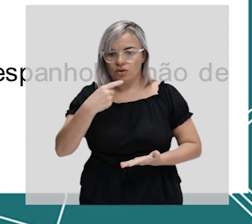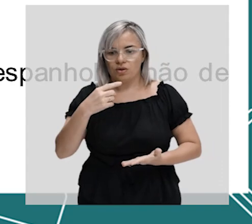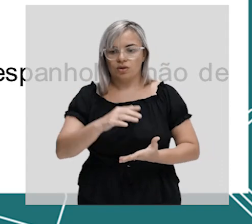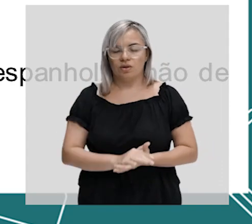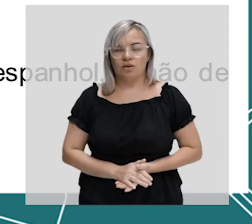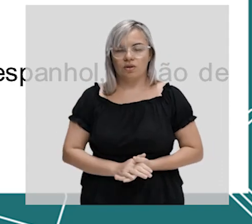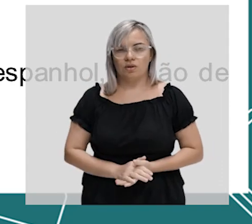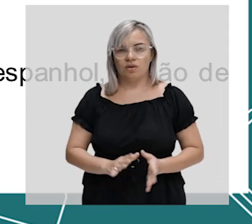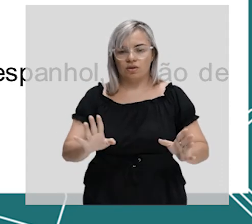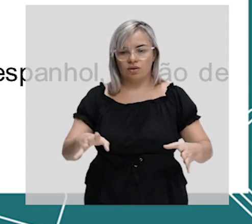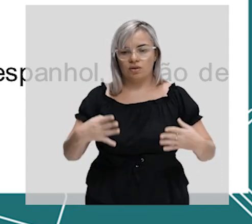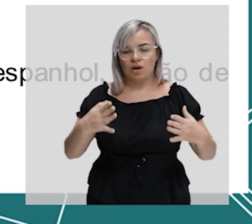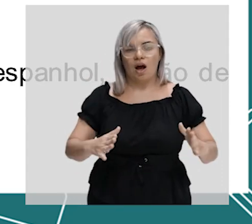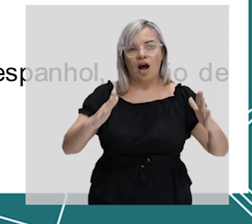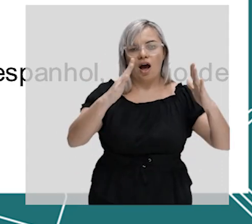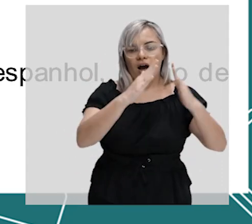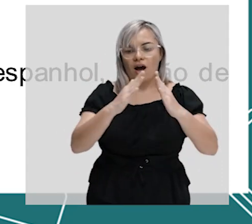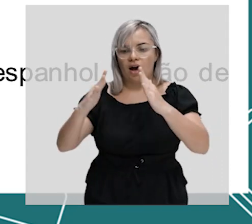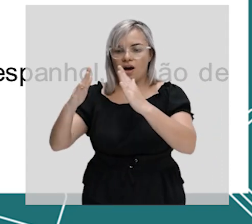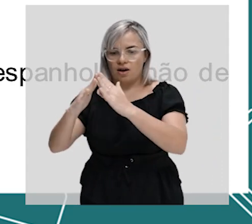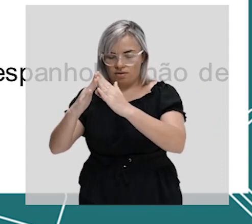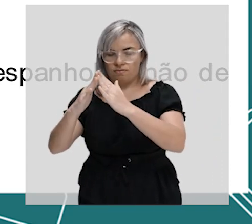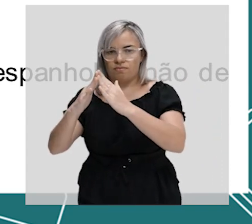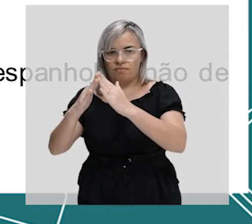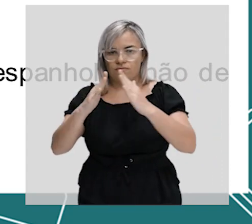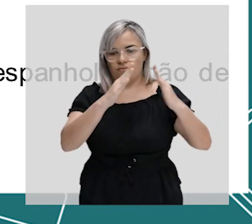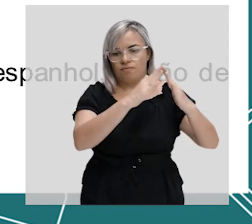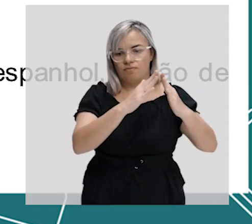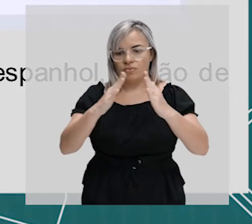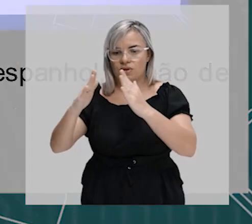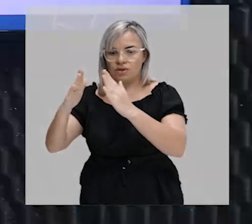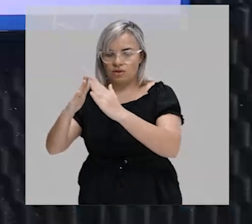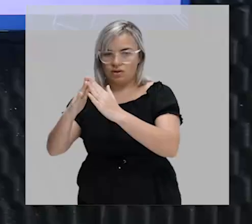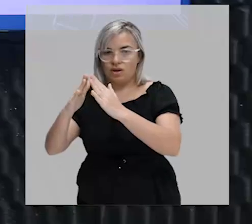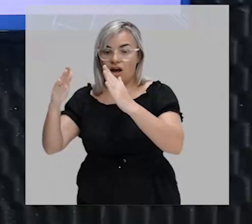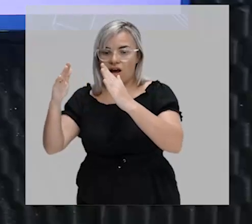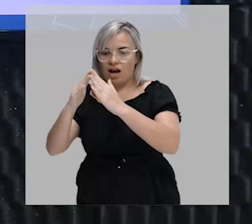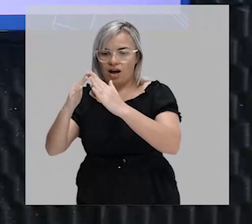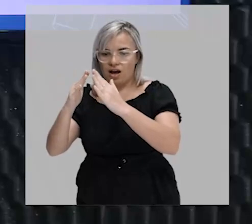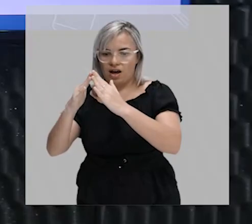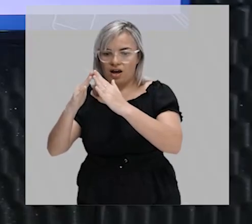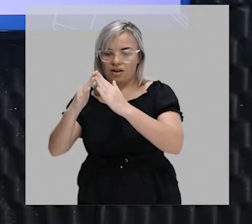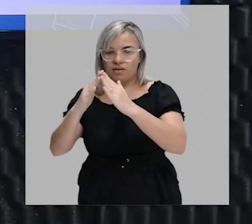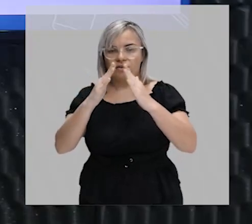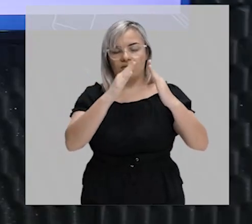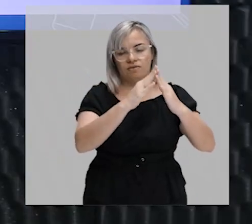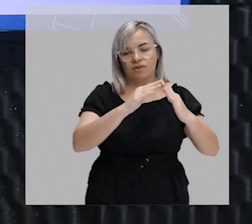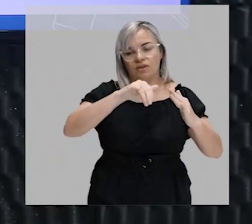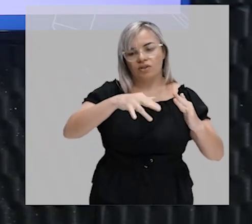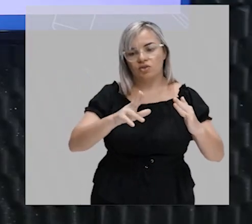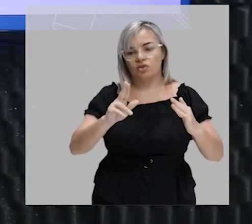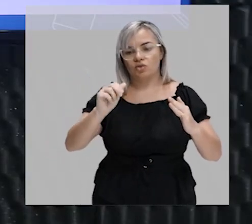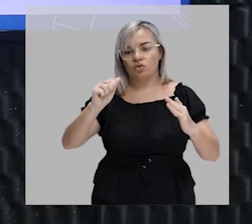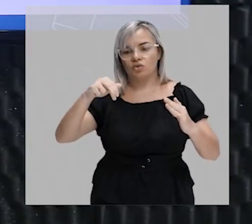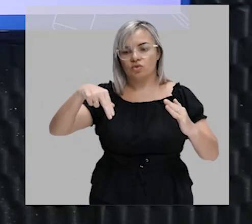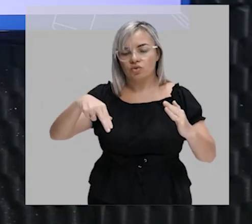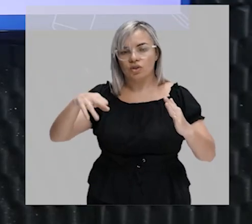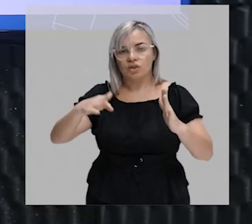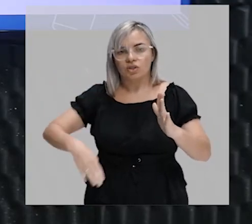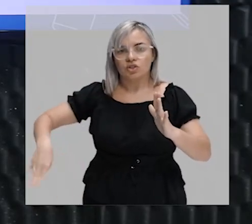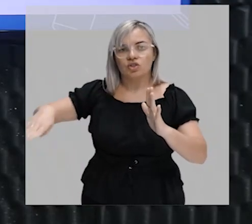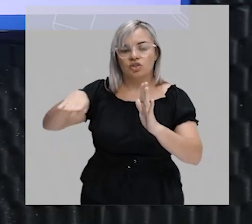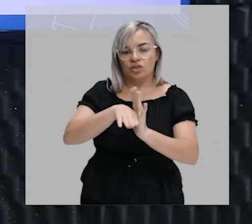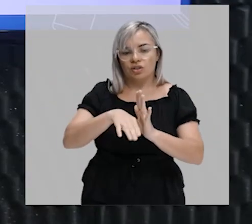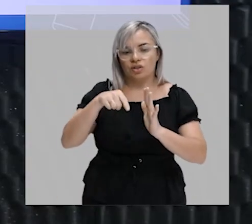em vecinas, tá? Para não confundir com vacinas em português, tá? Então, a frase se refere às vizinhas do